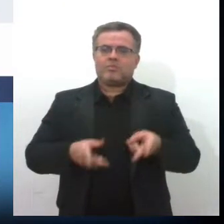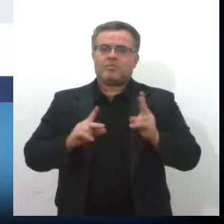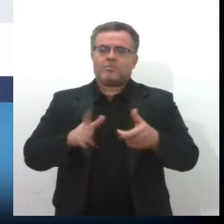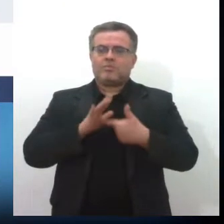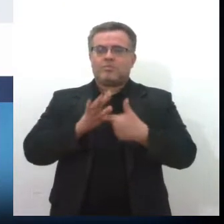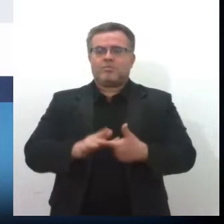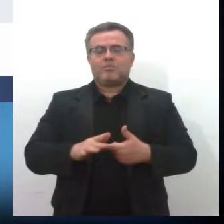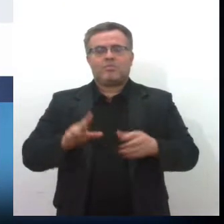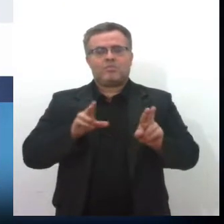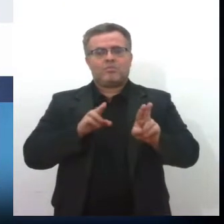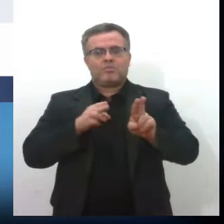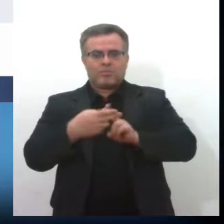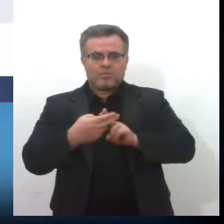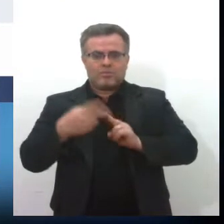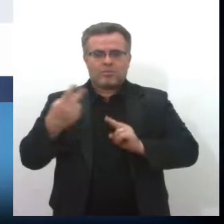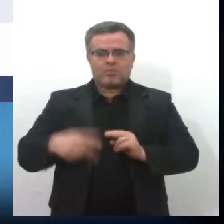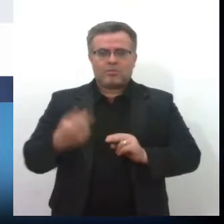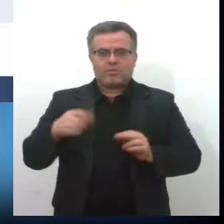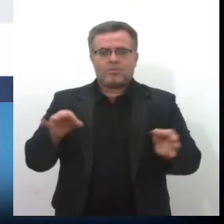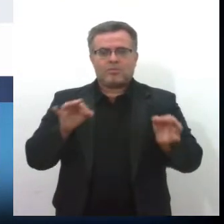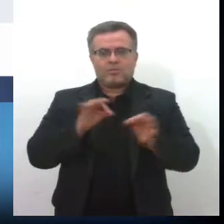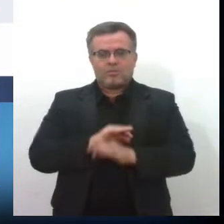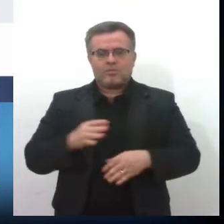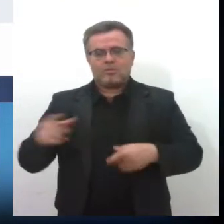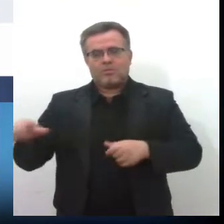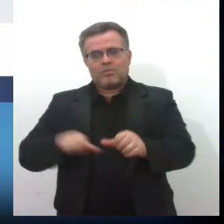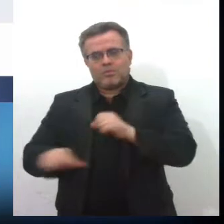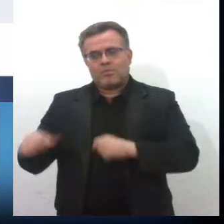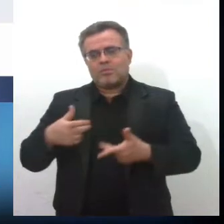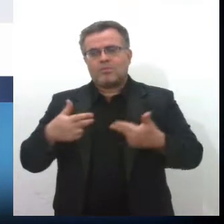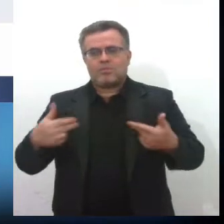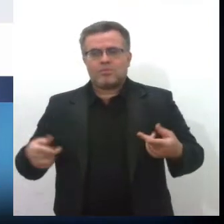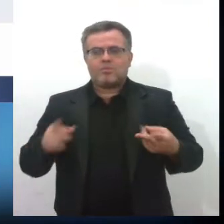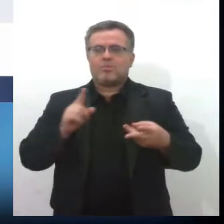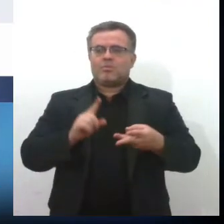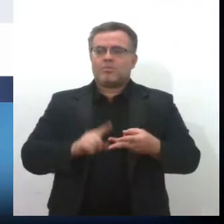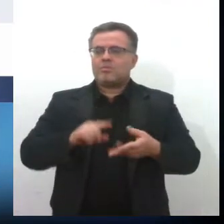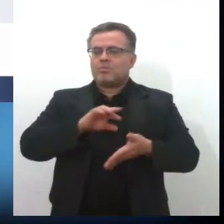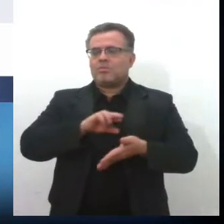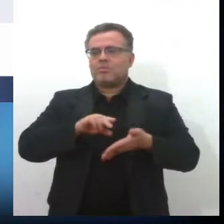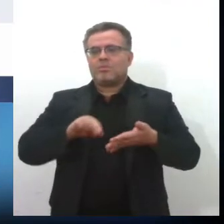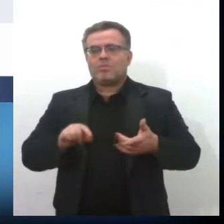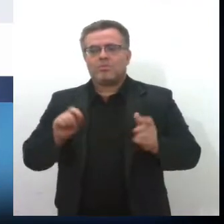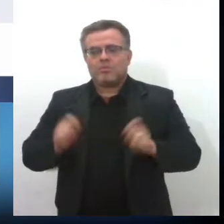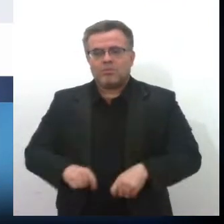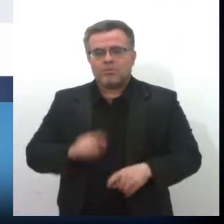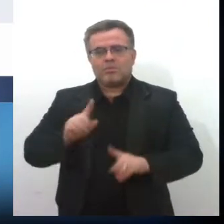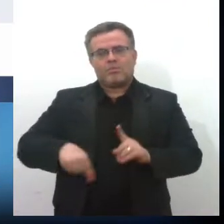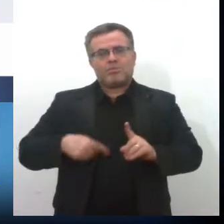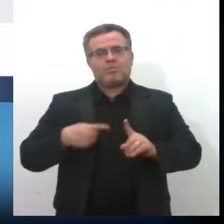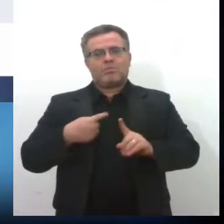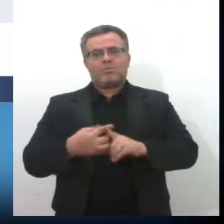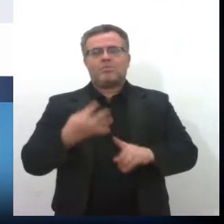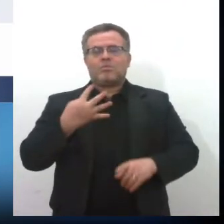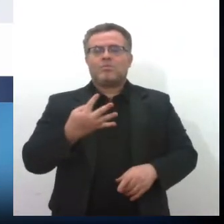em Sergipe. O número de transplante de órgãos, tecidos e células, por exemplo, aumentou